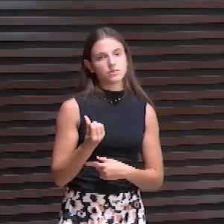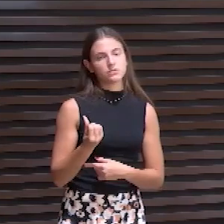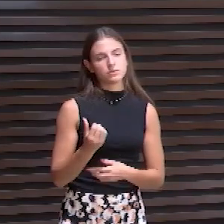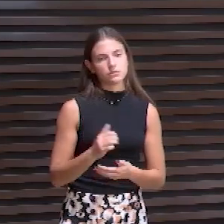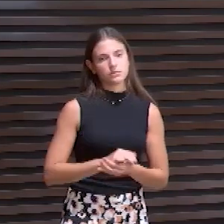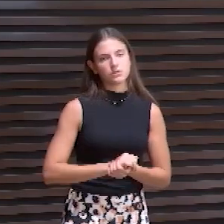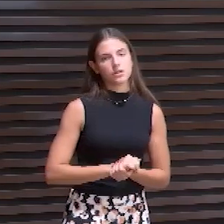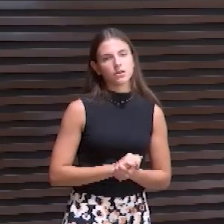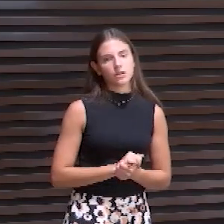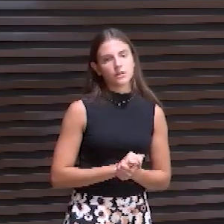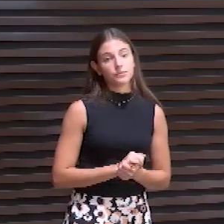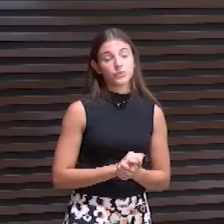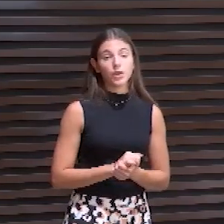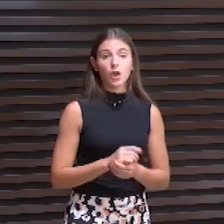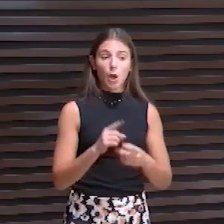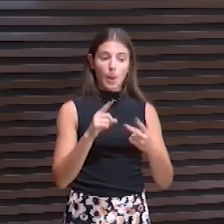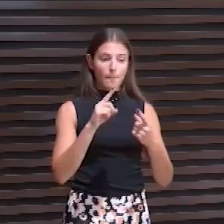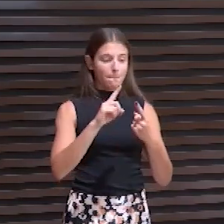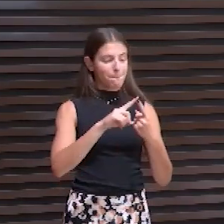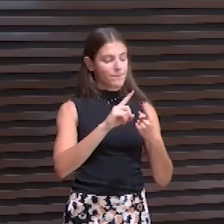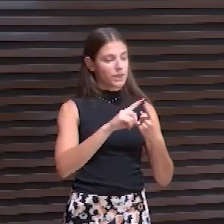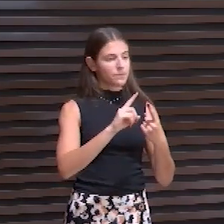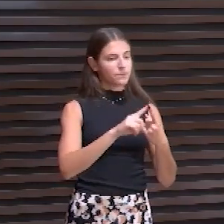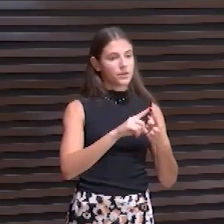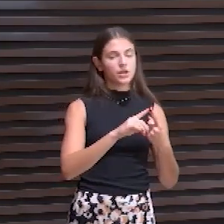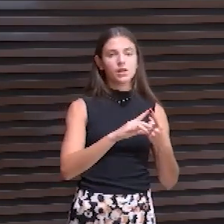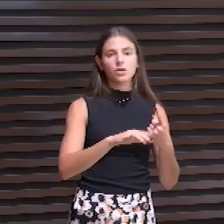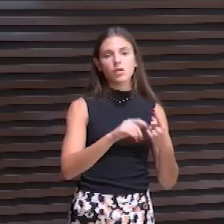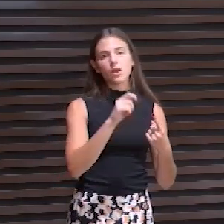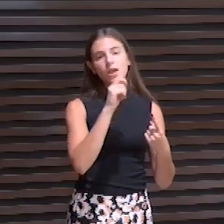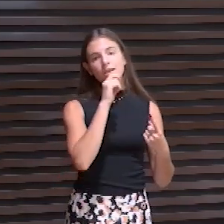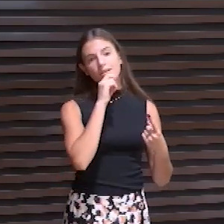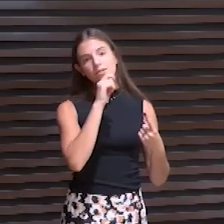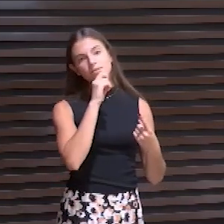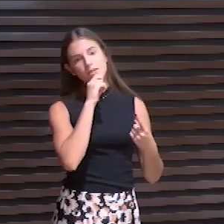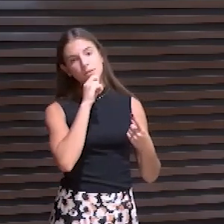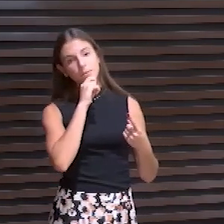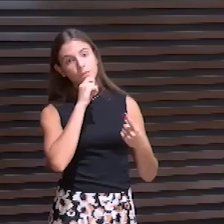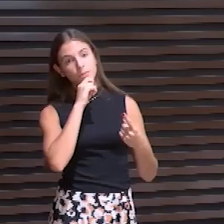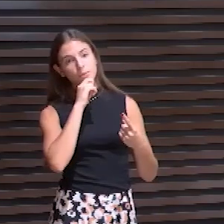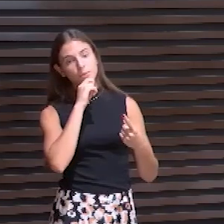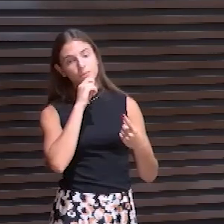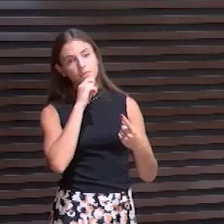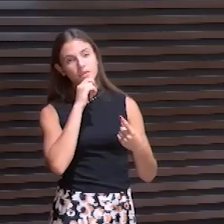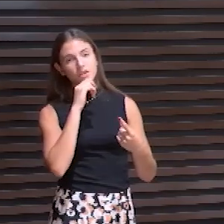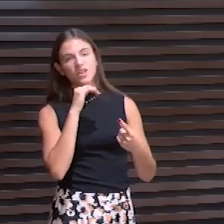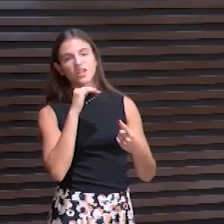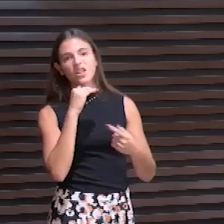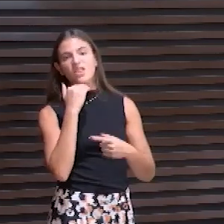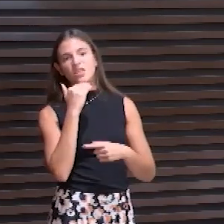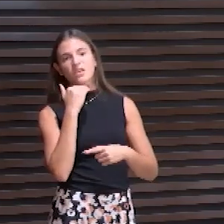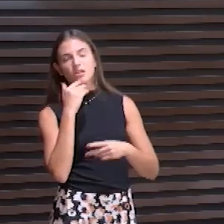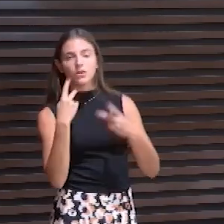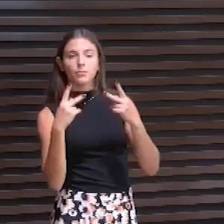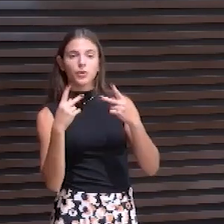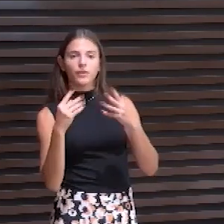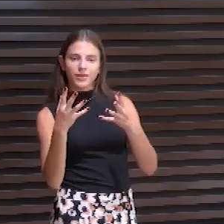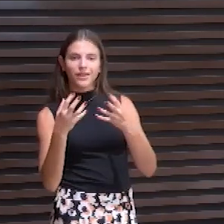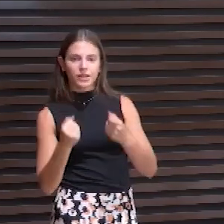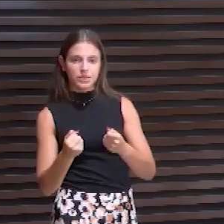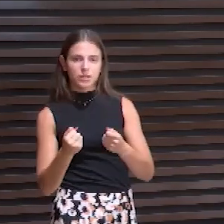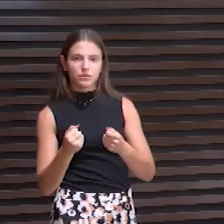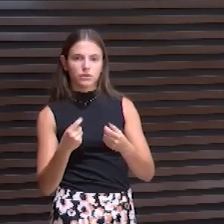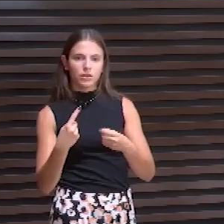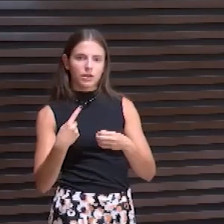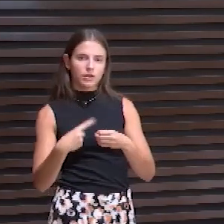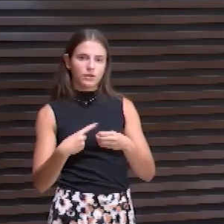Olha o primeiro exemplo que Jesus dá, para poder ilustrar a fala dele de que nenhum profeta é bem recebido na sua própria terra.